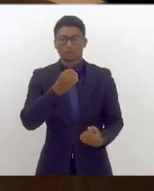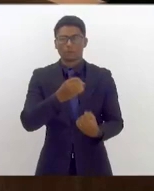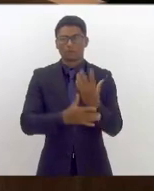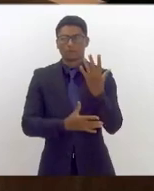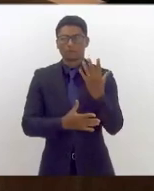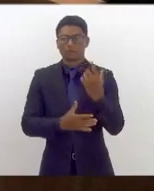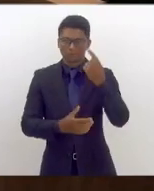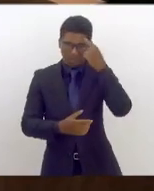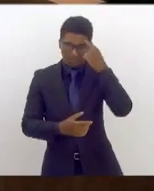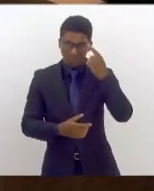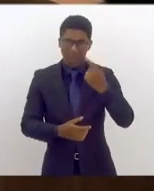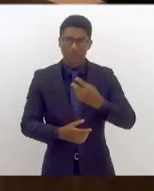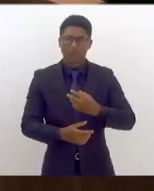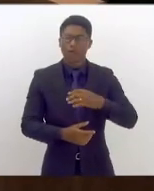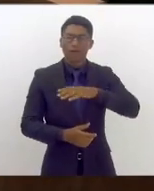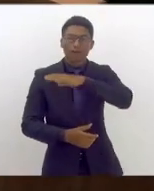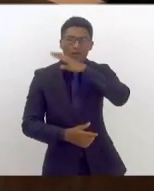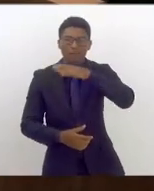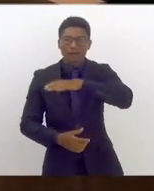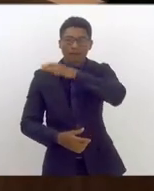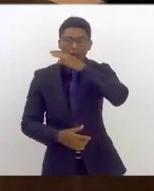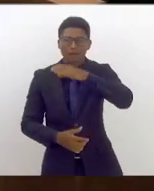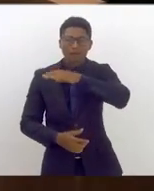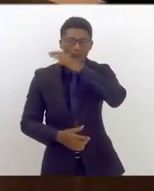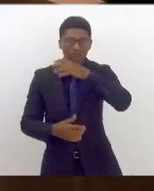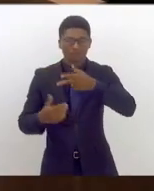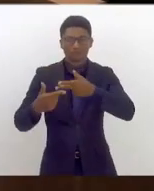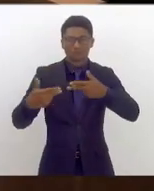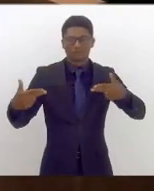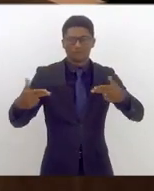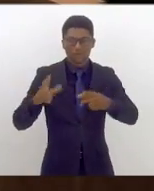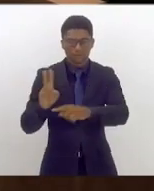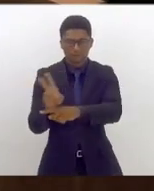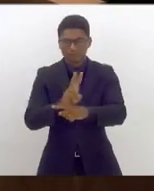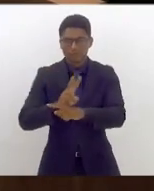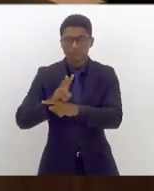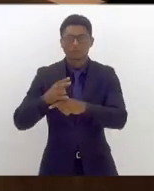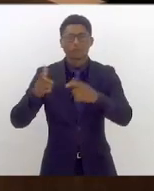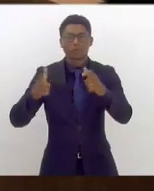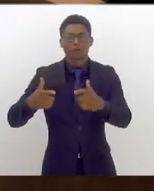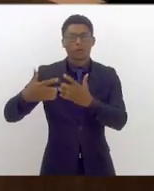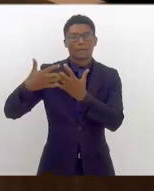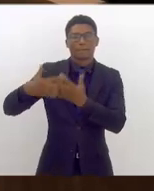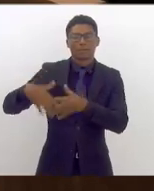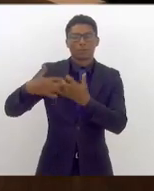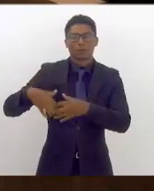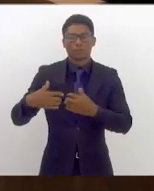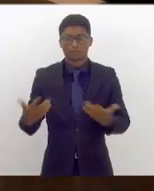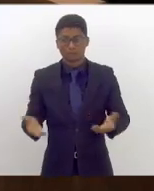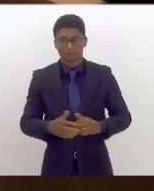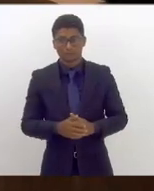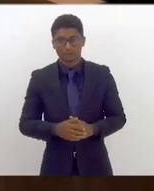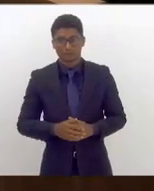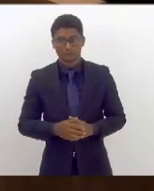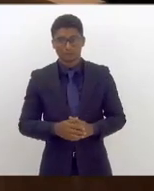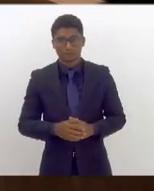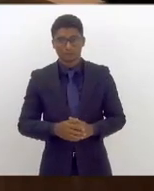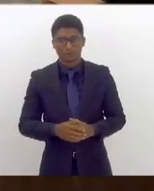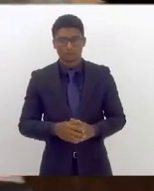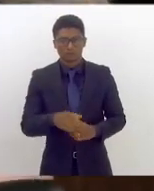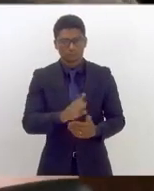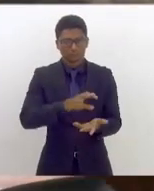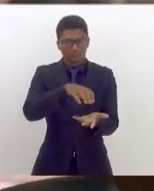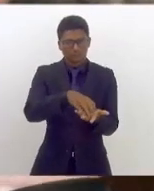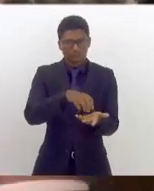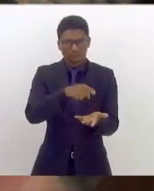de vida silvestre em Petrópolis esse tipo de unidade de conservação quando nós